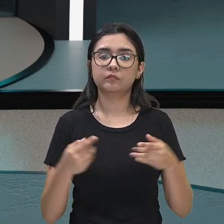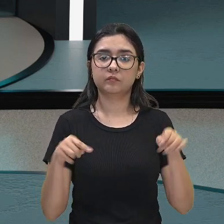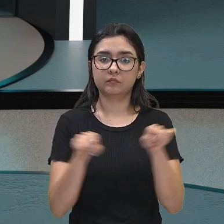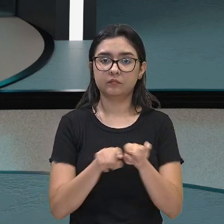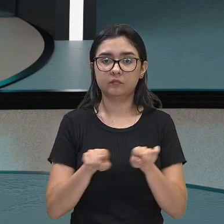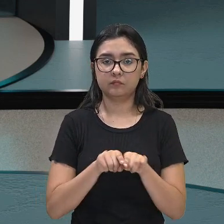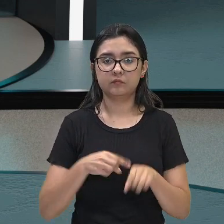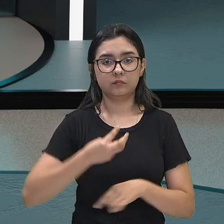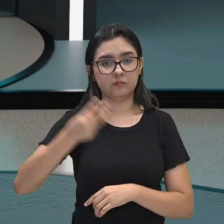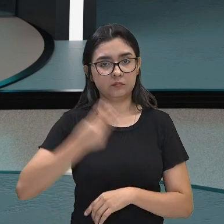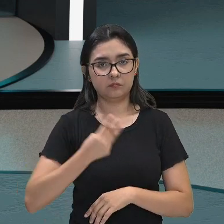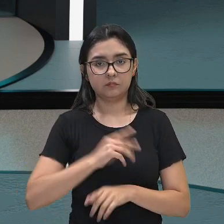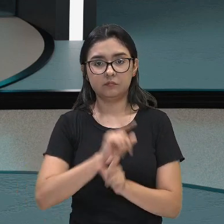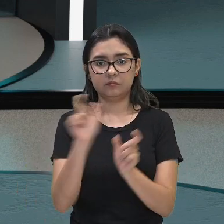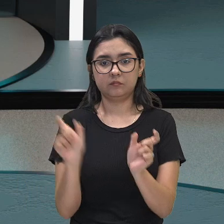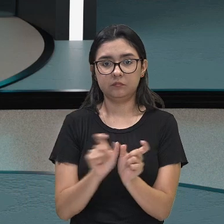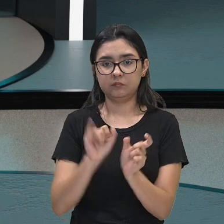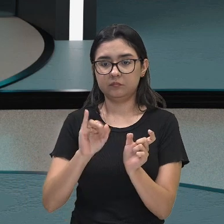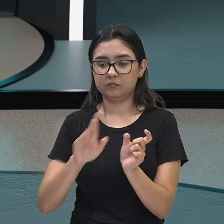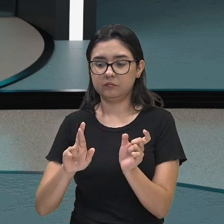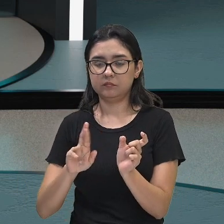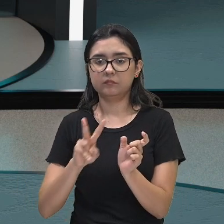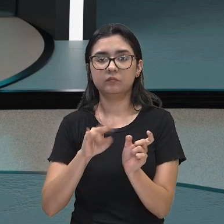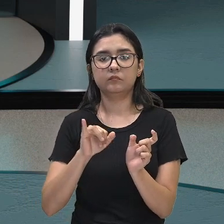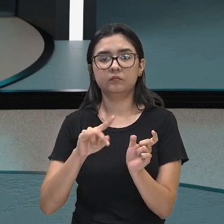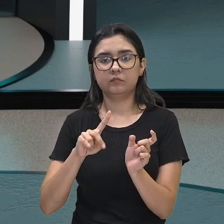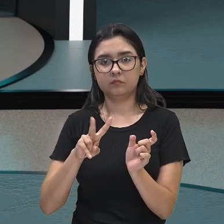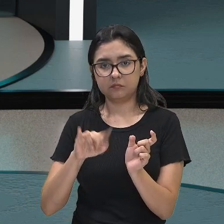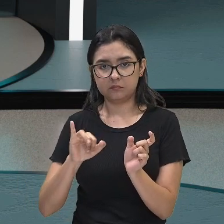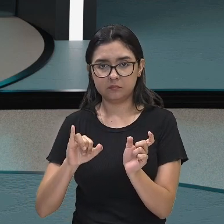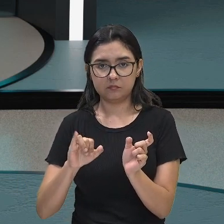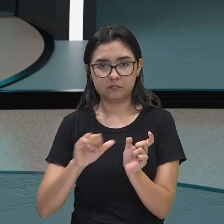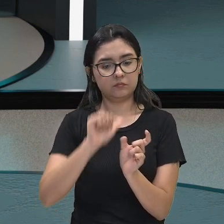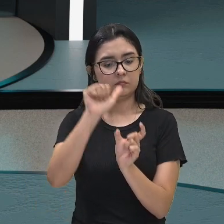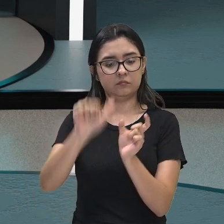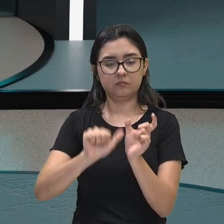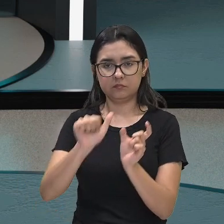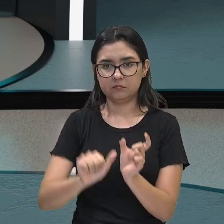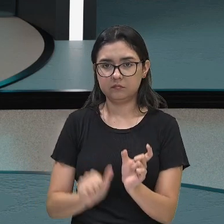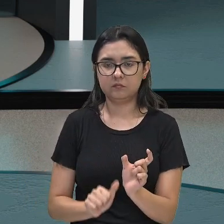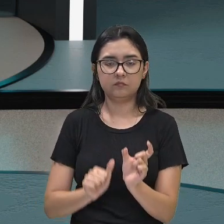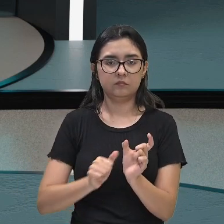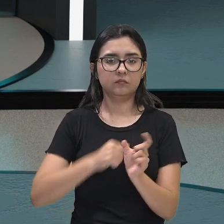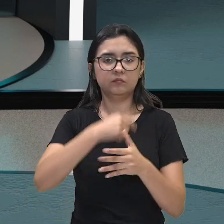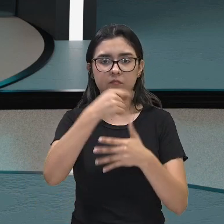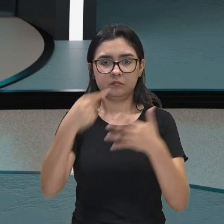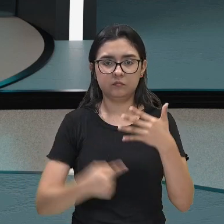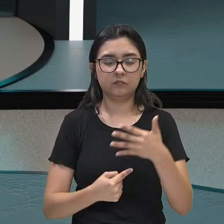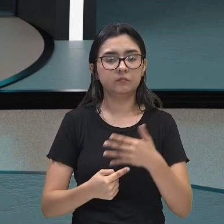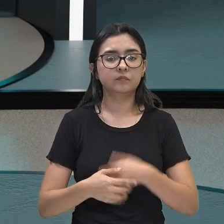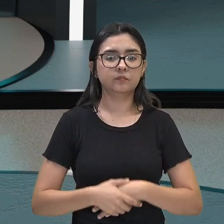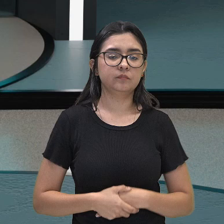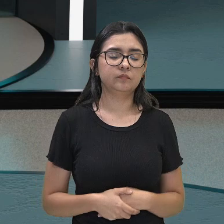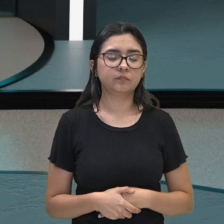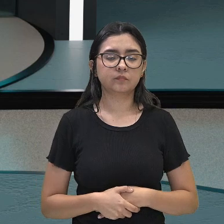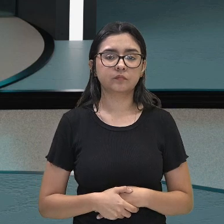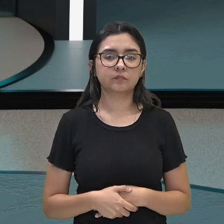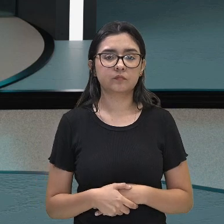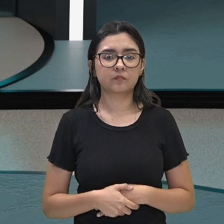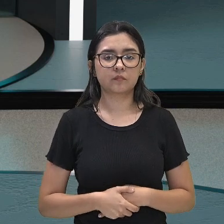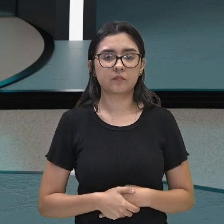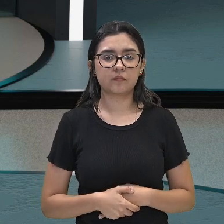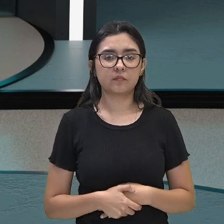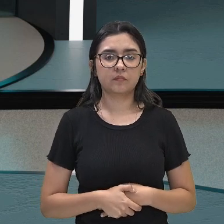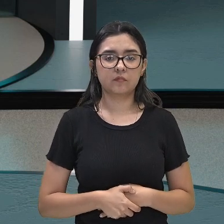terceira conjugação, vivir, eu vivi, tu viviste, ele vivió, nosotros vivimos,